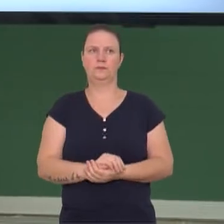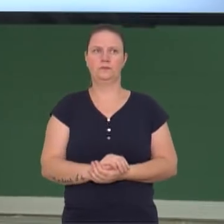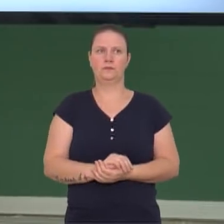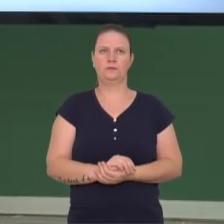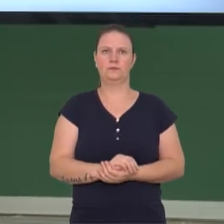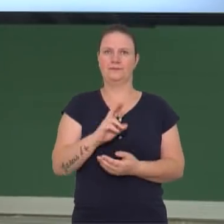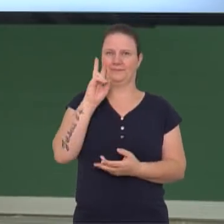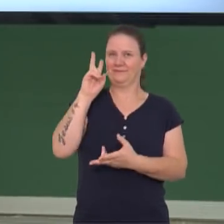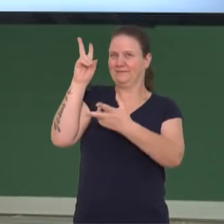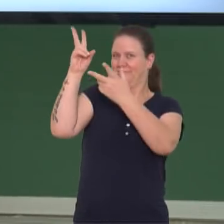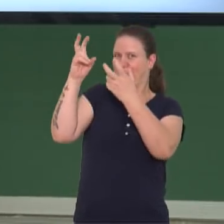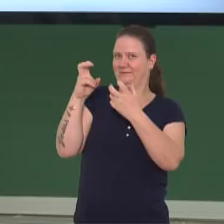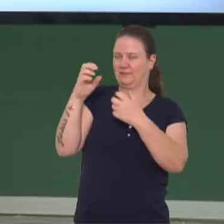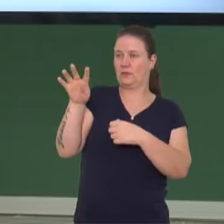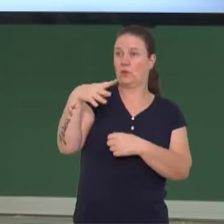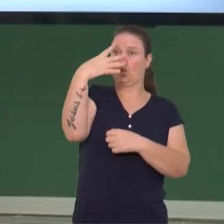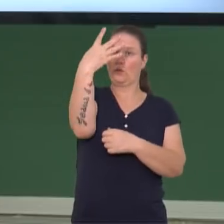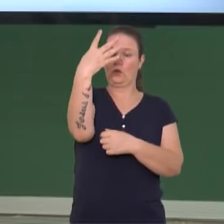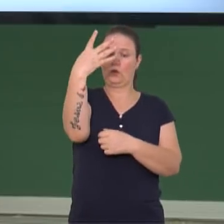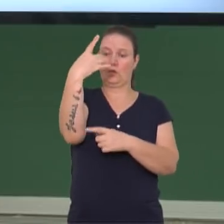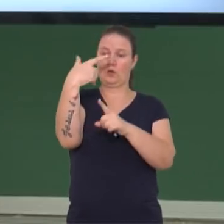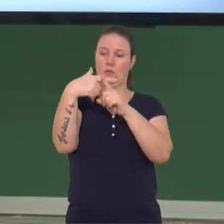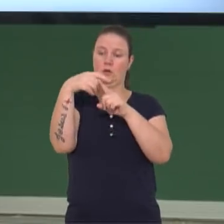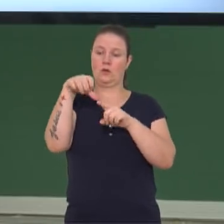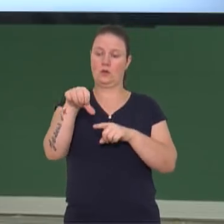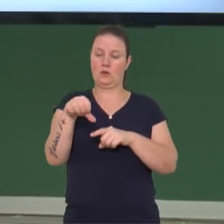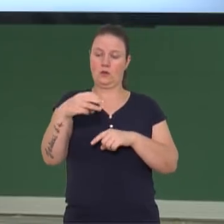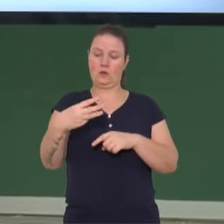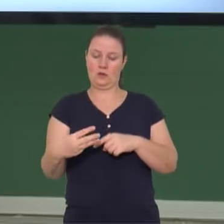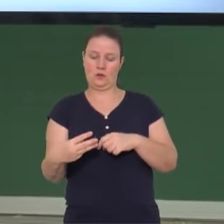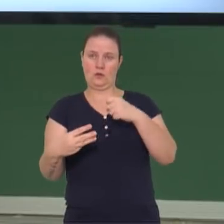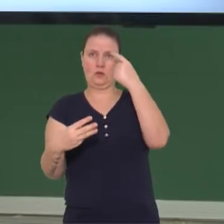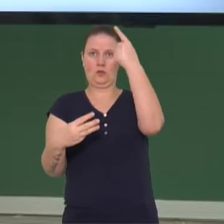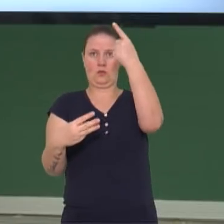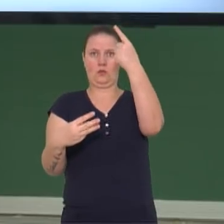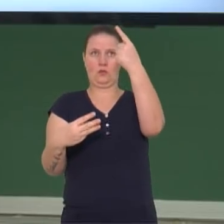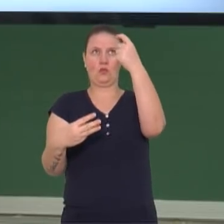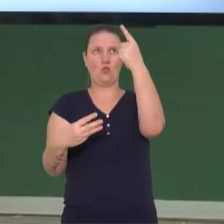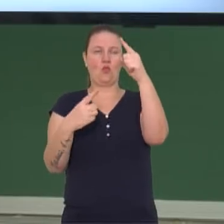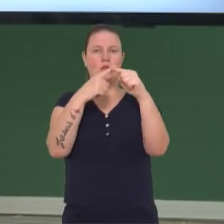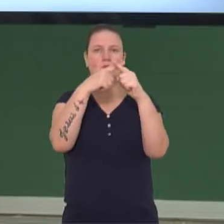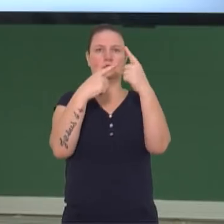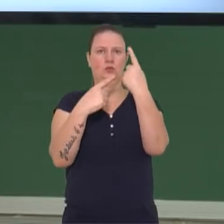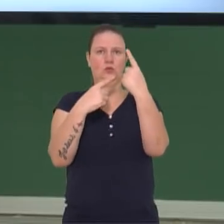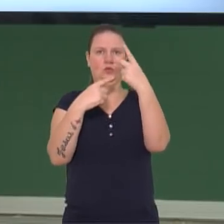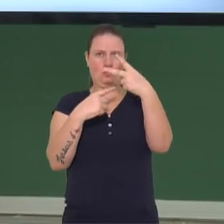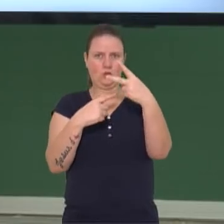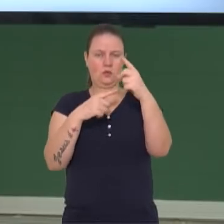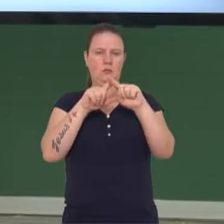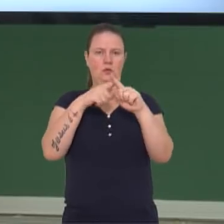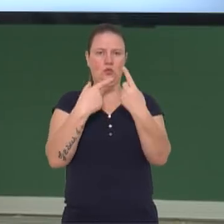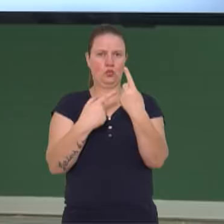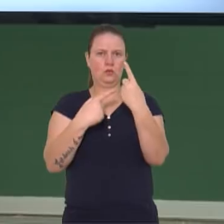mais 9, 13, vai 1. 1 mais 1, 2, com mais 1, 3.